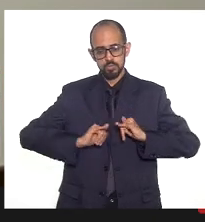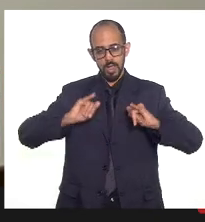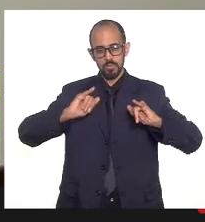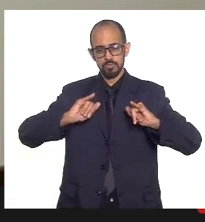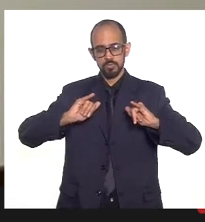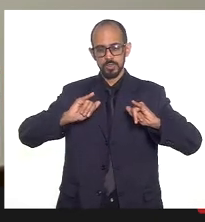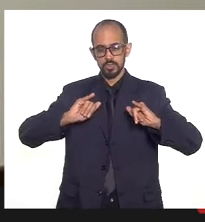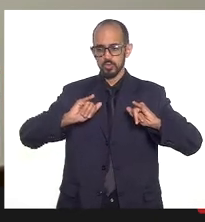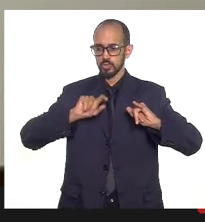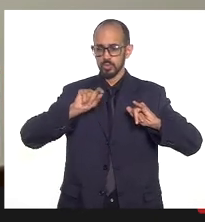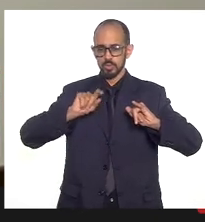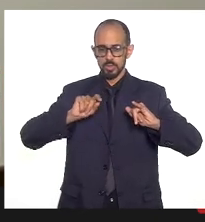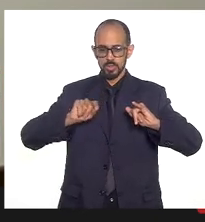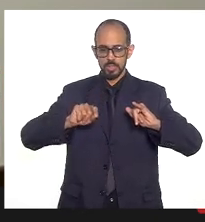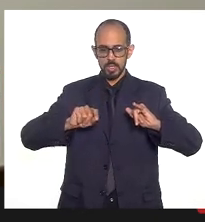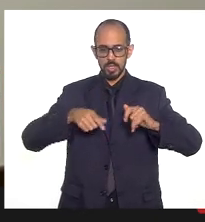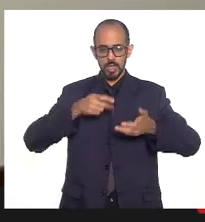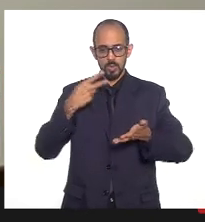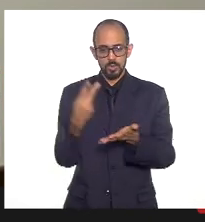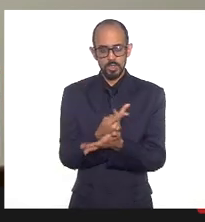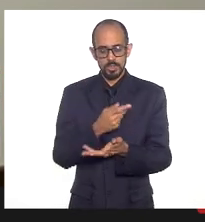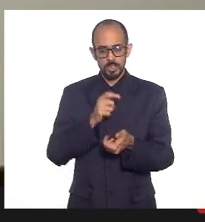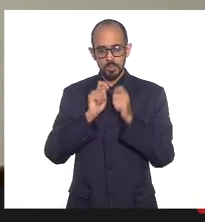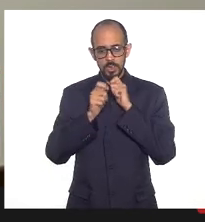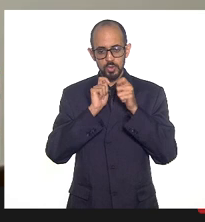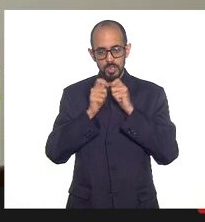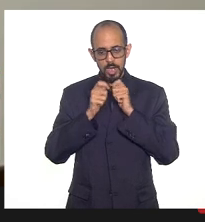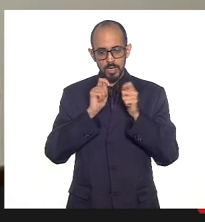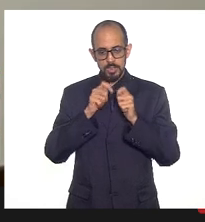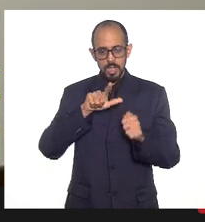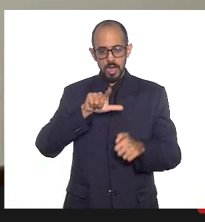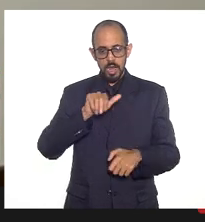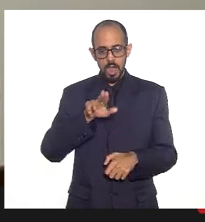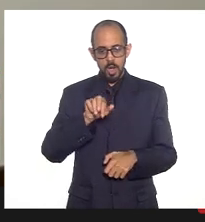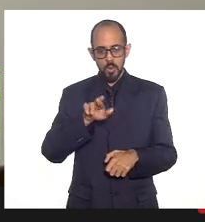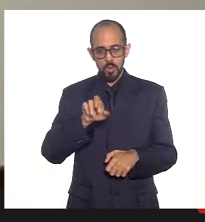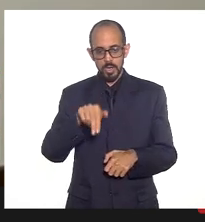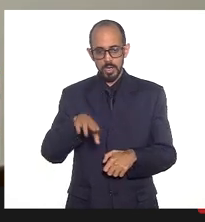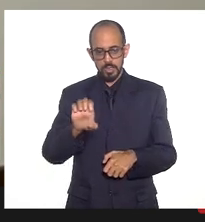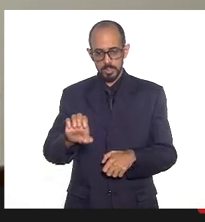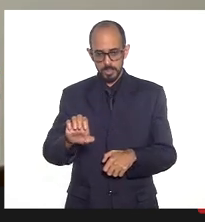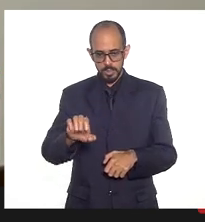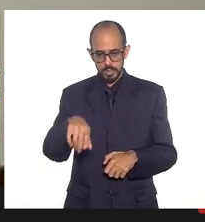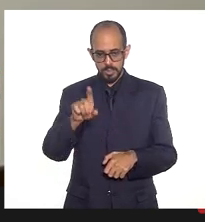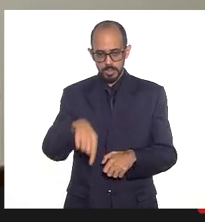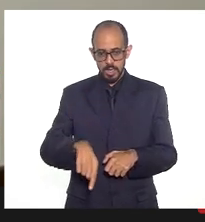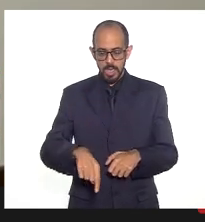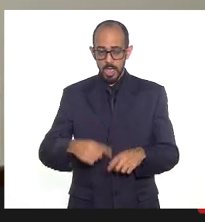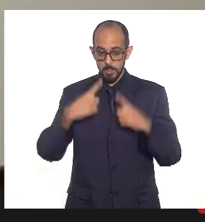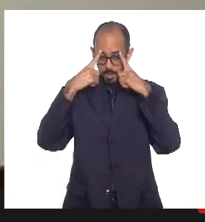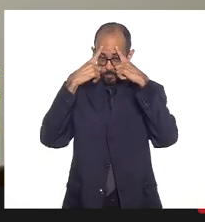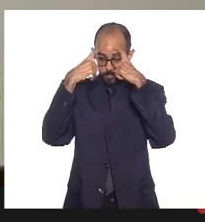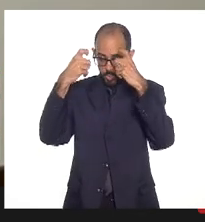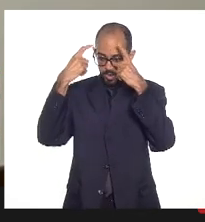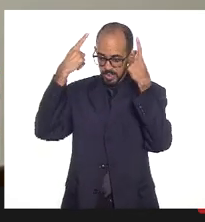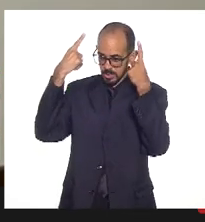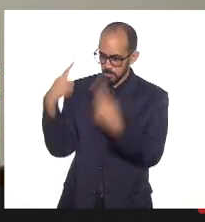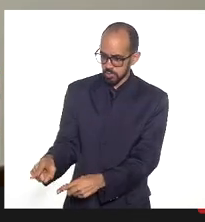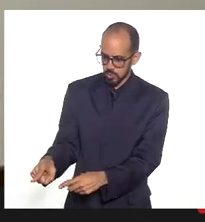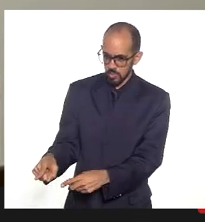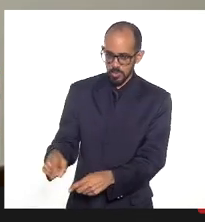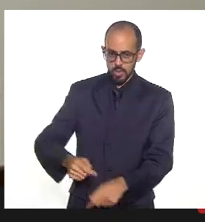desagravo à jornalista Laurene Santos, que foi ontem violentamente atacada do